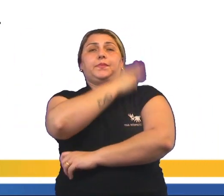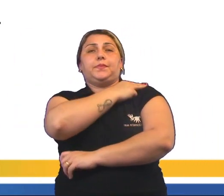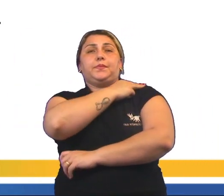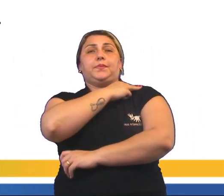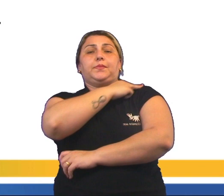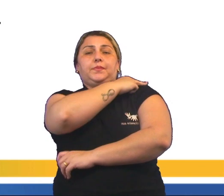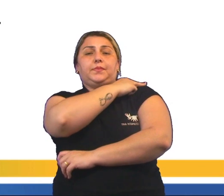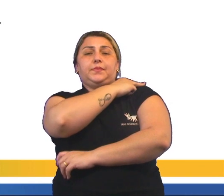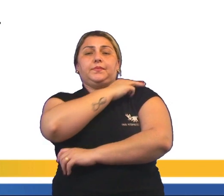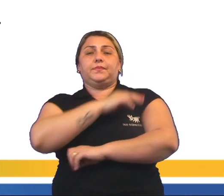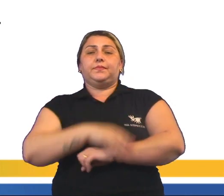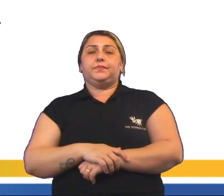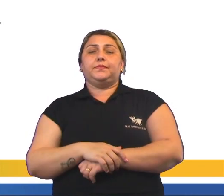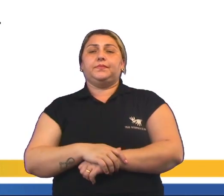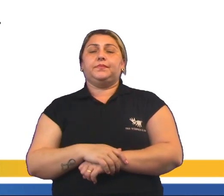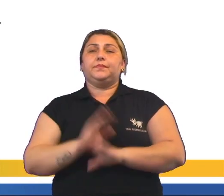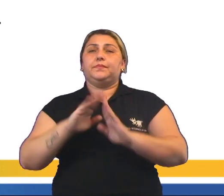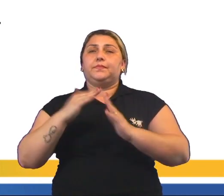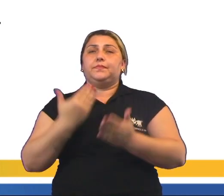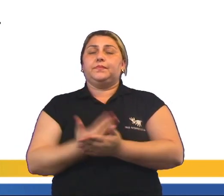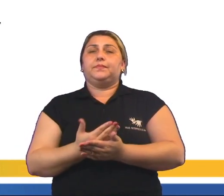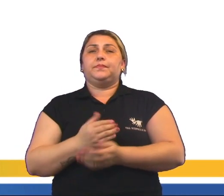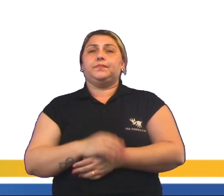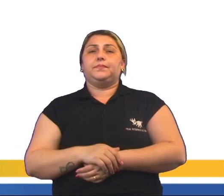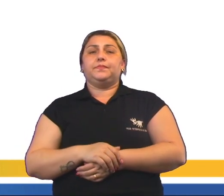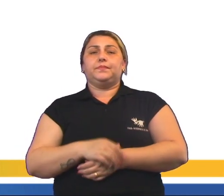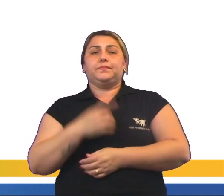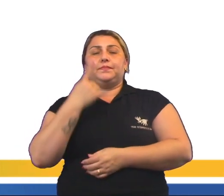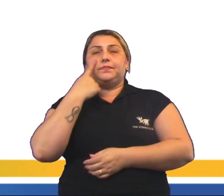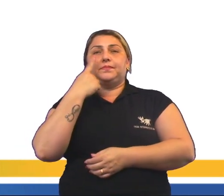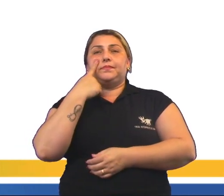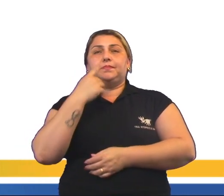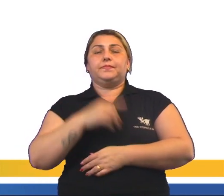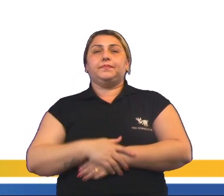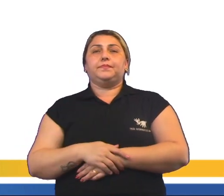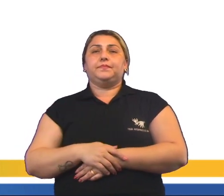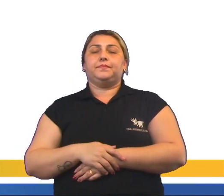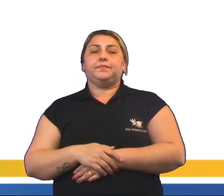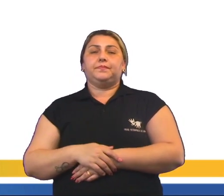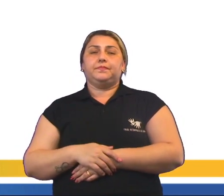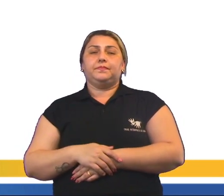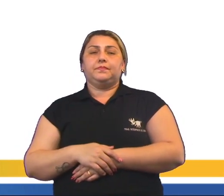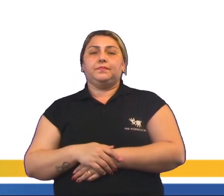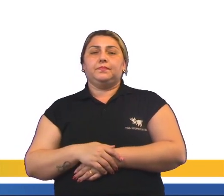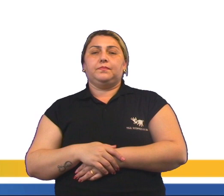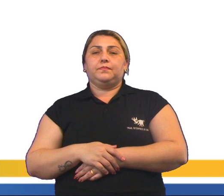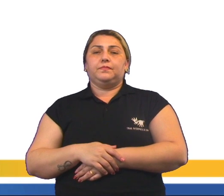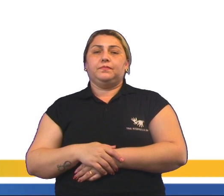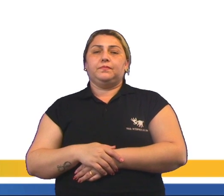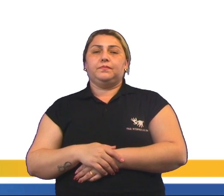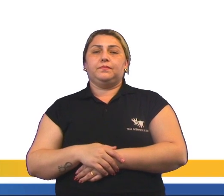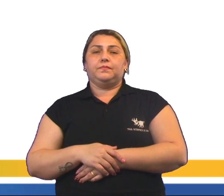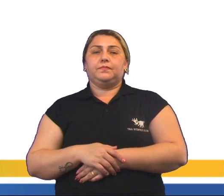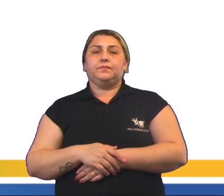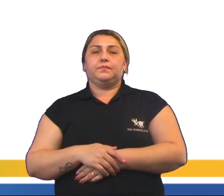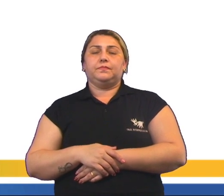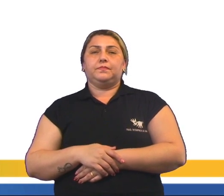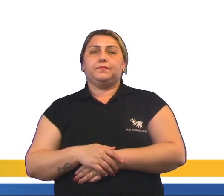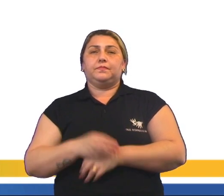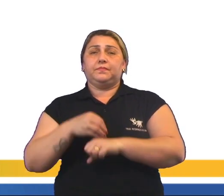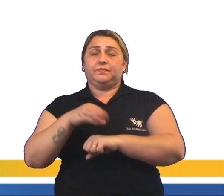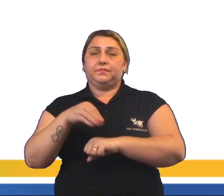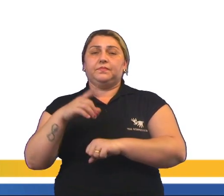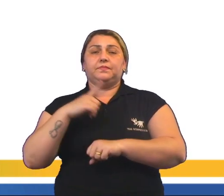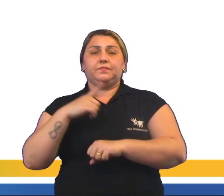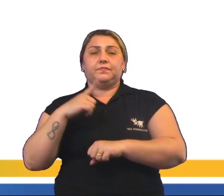ano do ensino médio de uma escola. Então, olha lá. Olha aí. Nessa